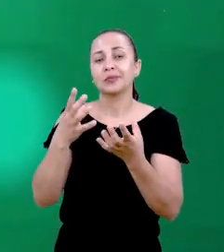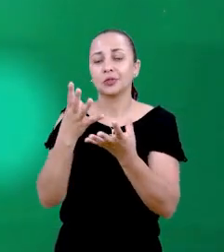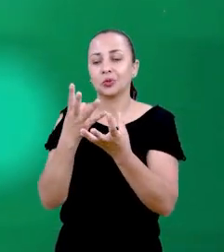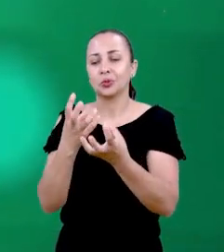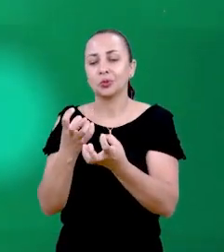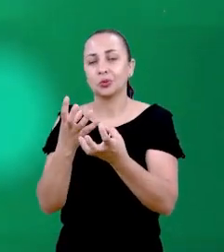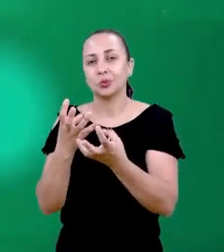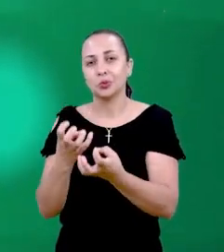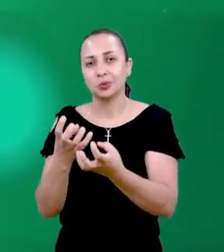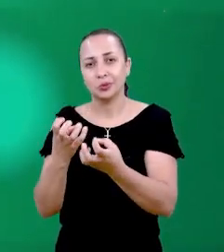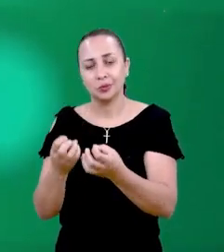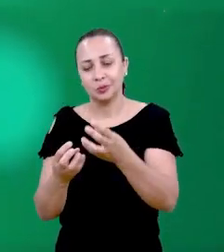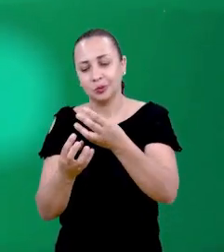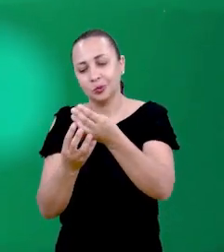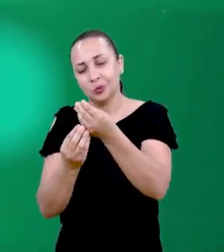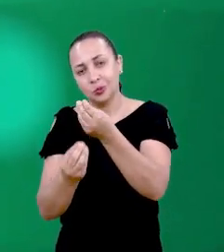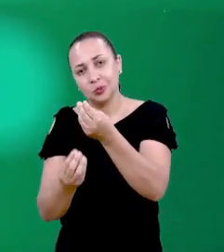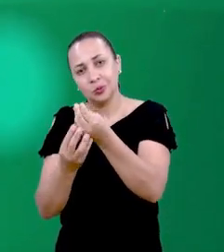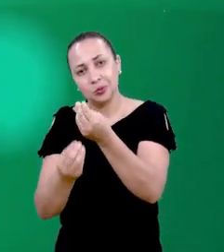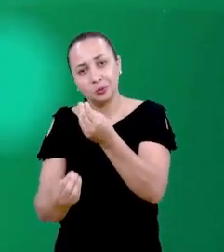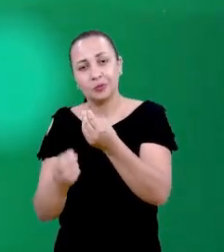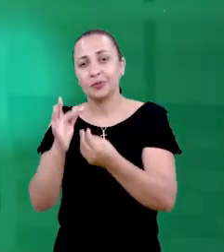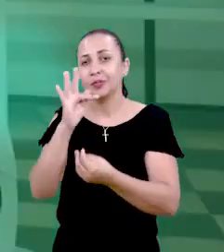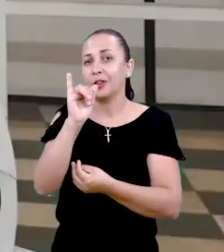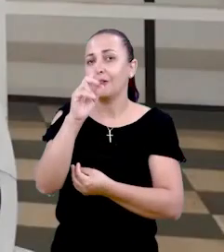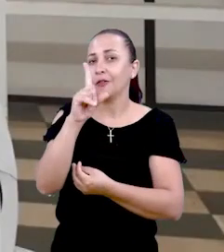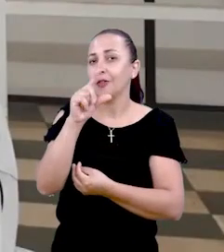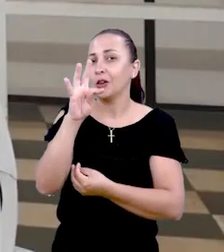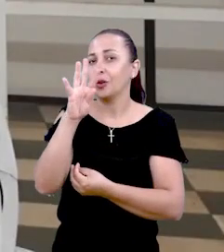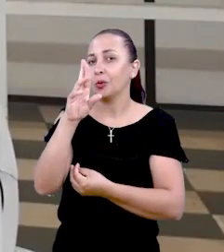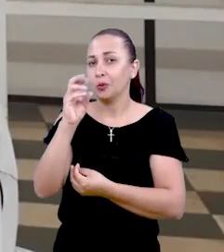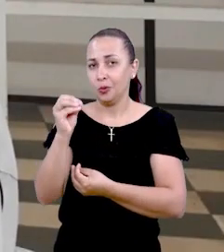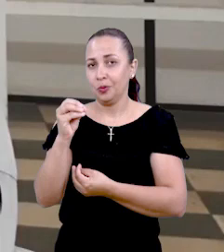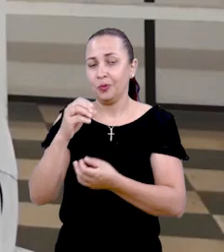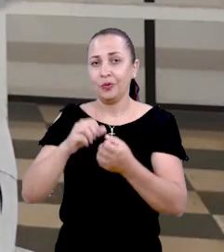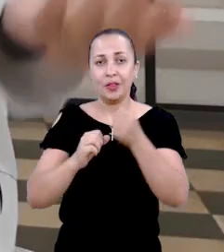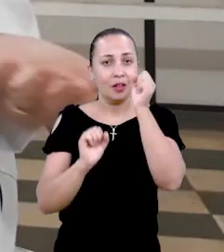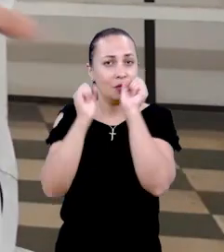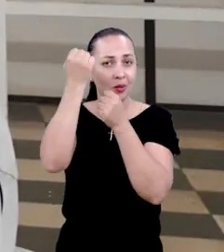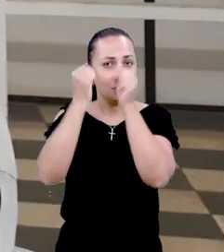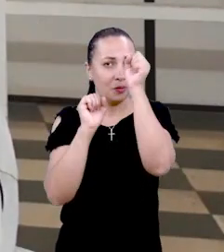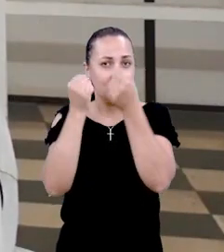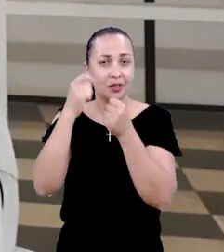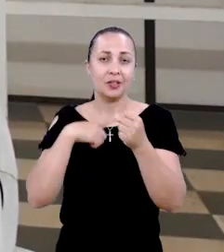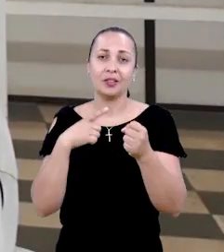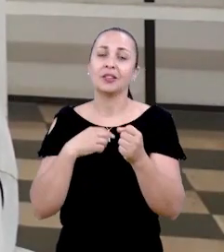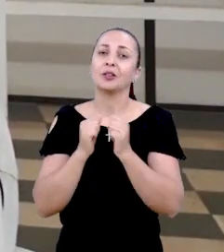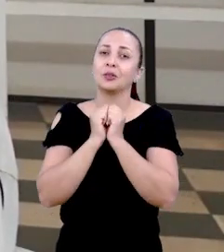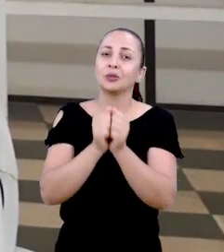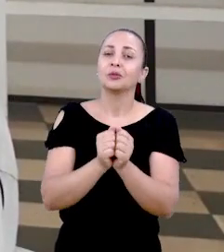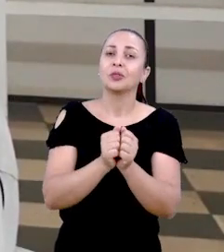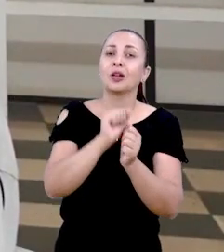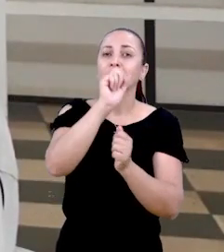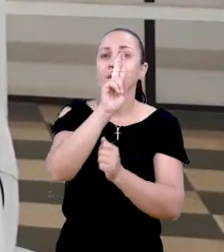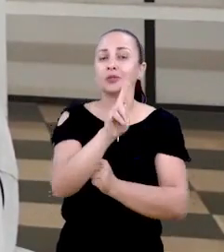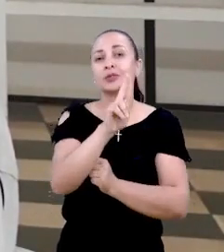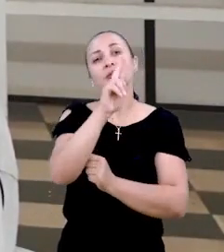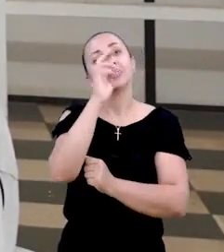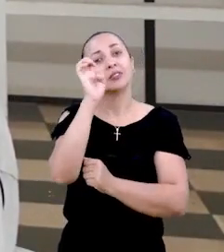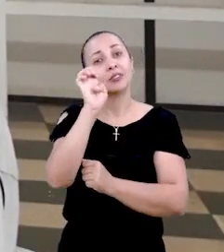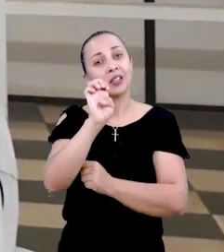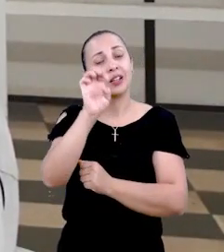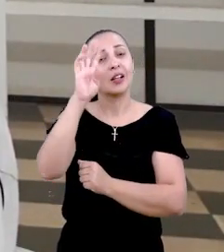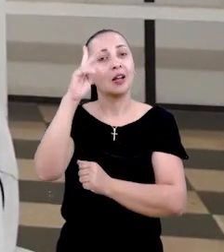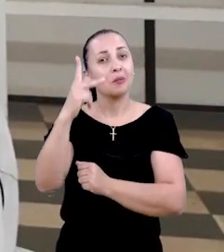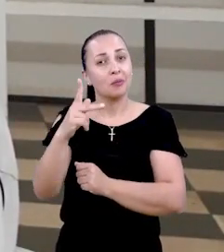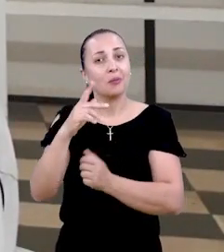O filtrado que passa por um equipamento que a gente teve colaboração com a Universidade Federal do Piauí, para passar